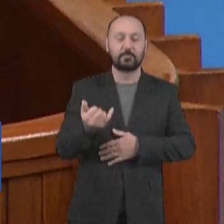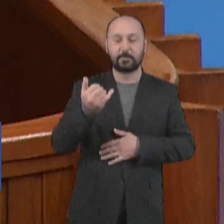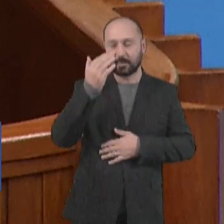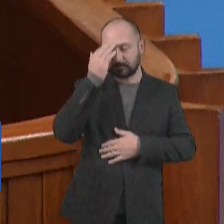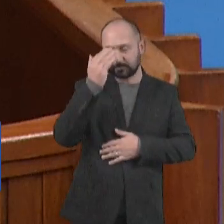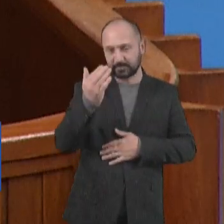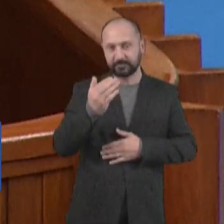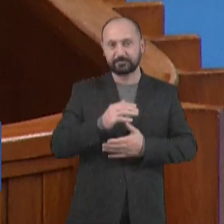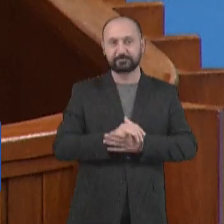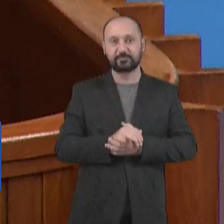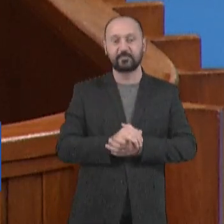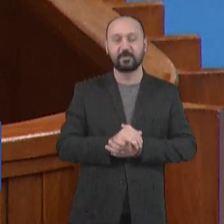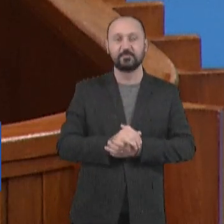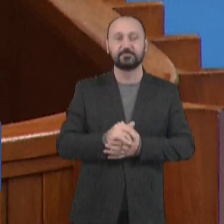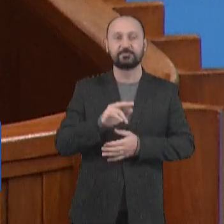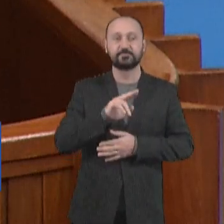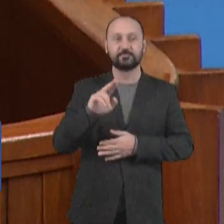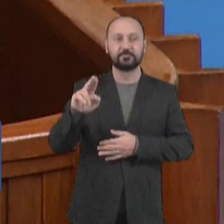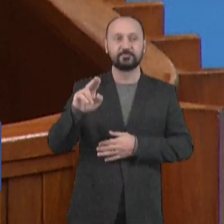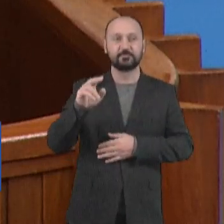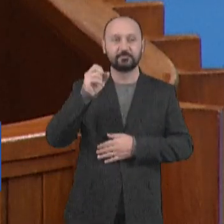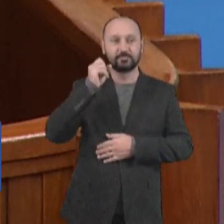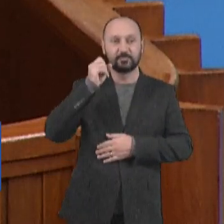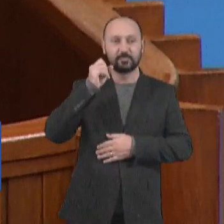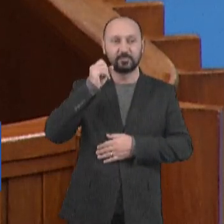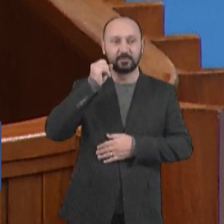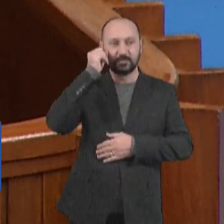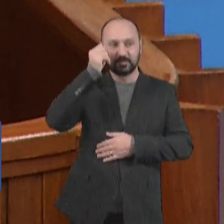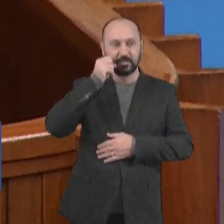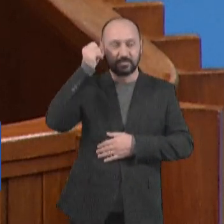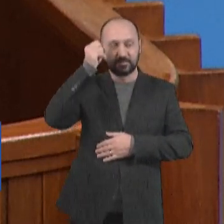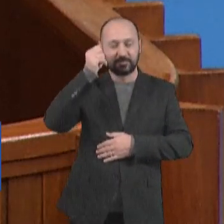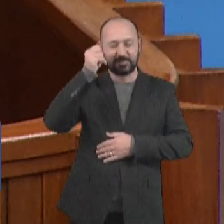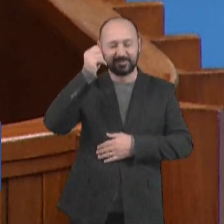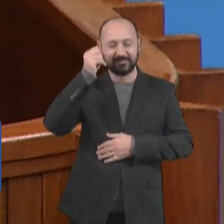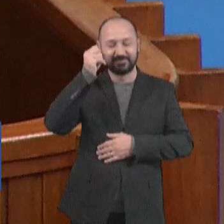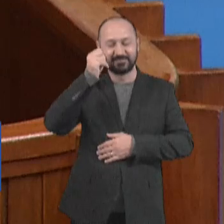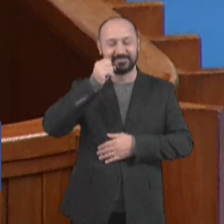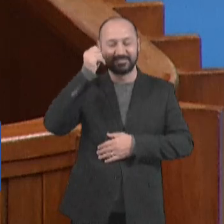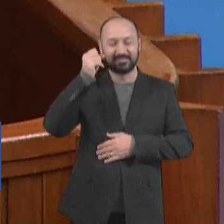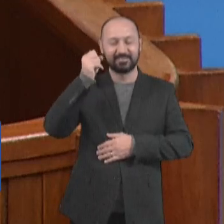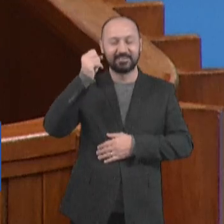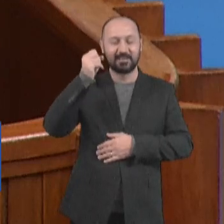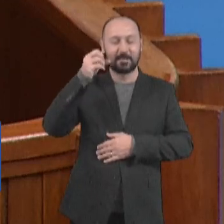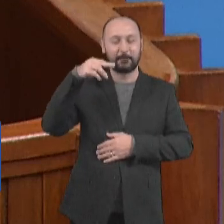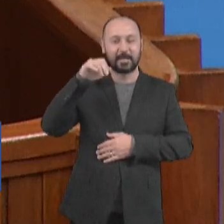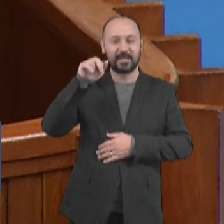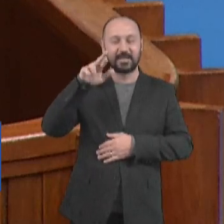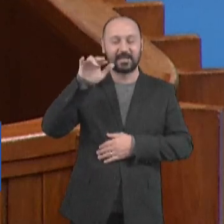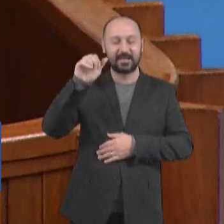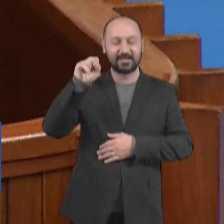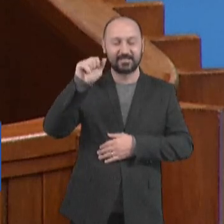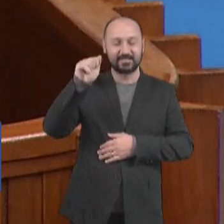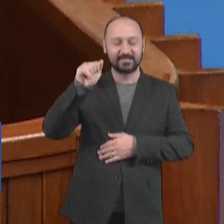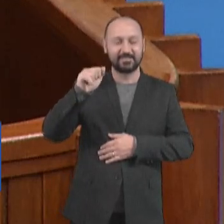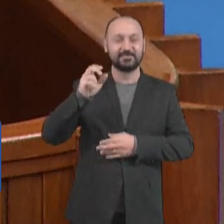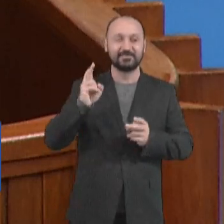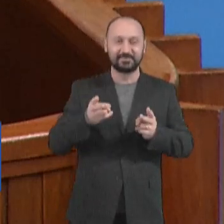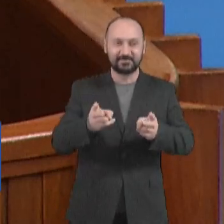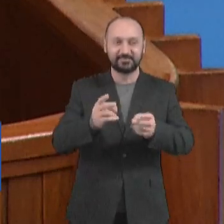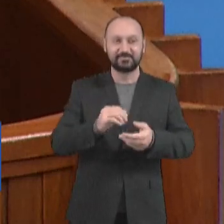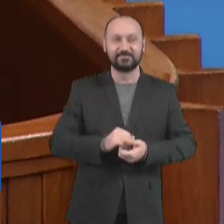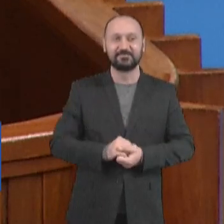oportunidade. Em nome aqui da senadora, sempre senadora Tereza, Marisa Serrano. Marisa